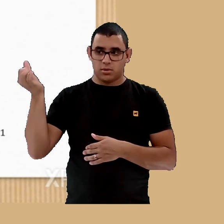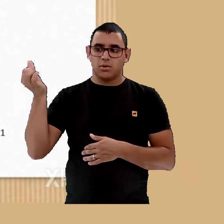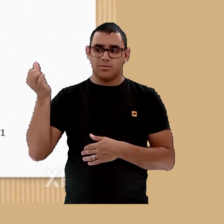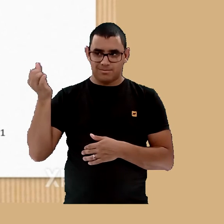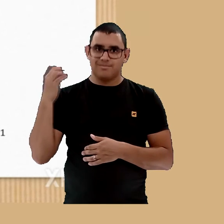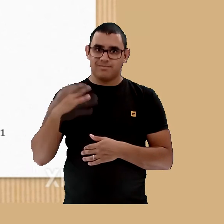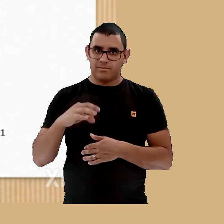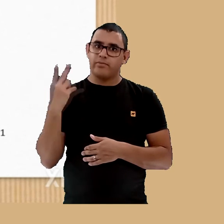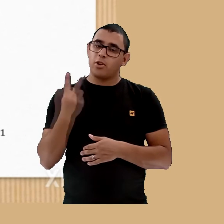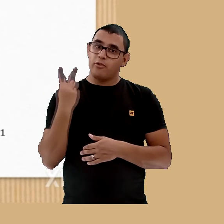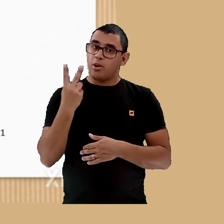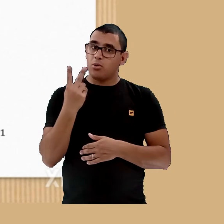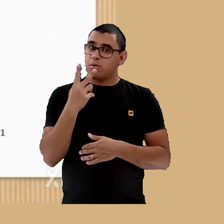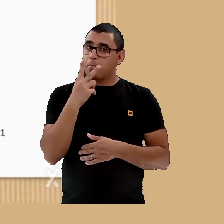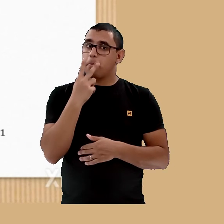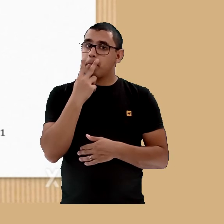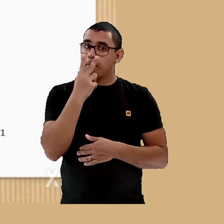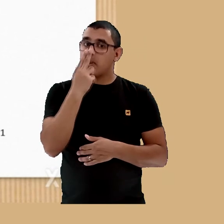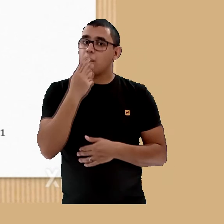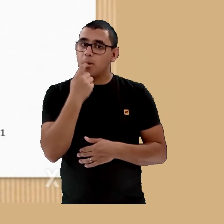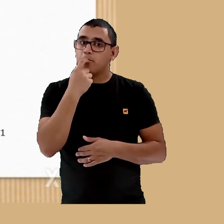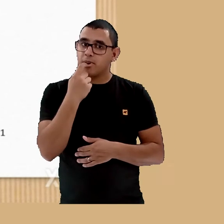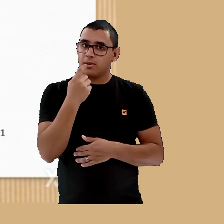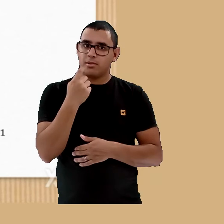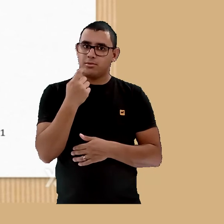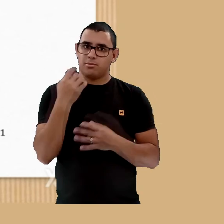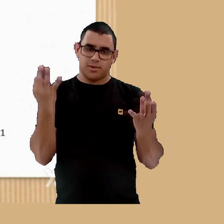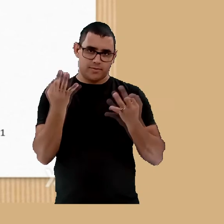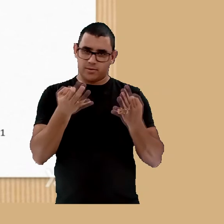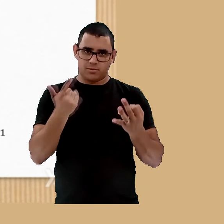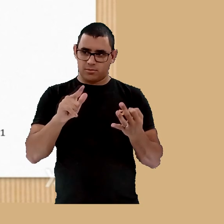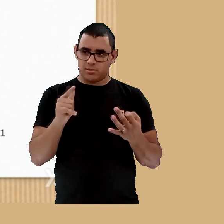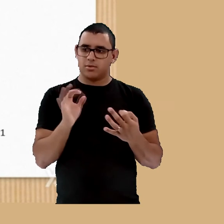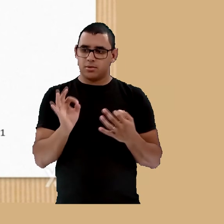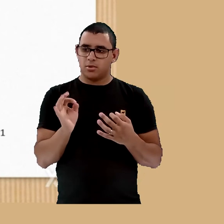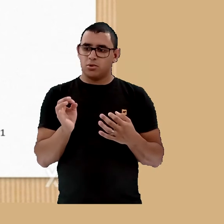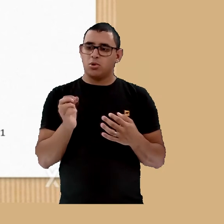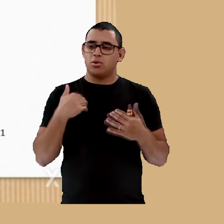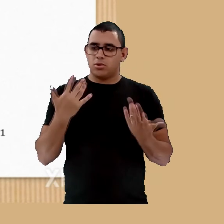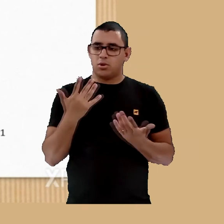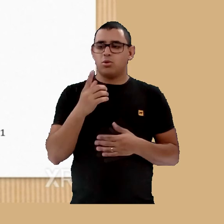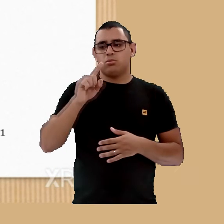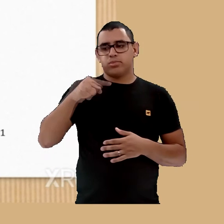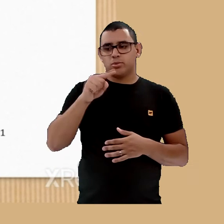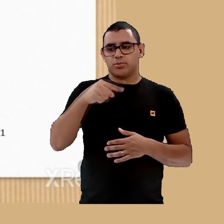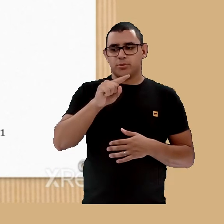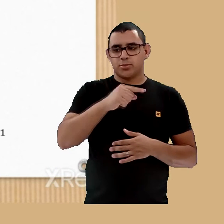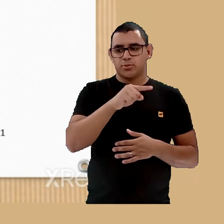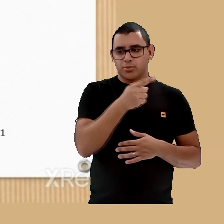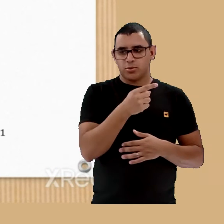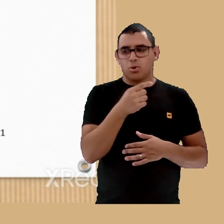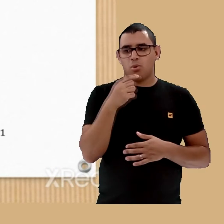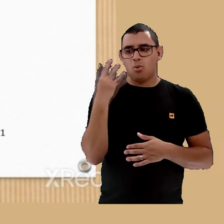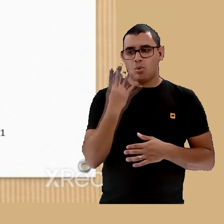0,0001666. Então, observem que é um valor aproximado. Então, eu aproximei, segui 4 casas